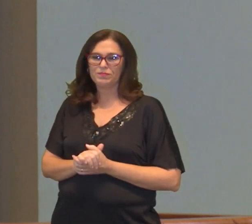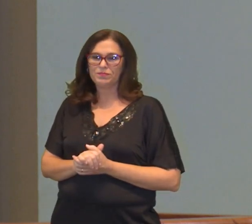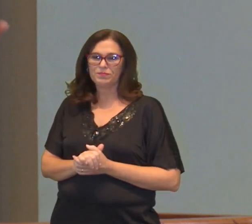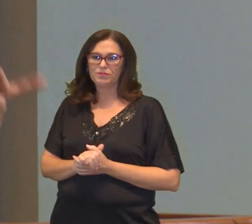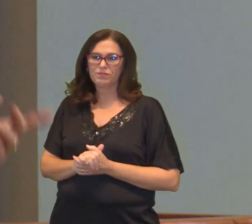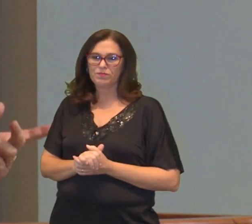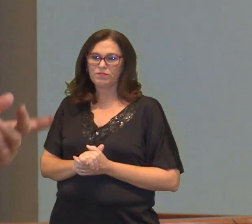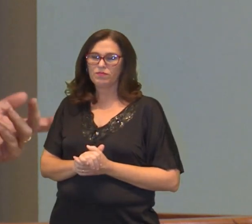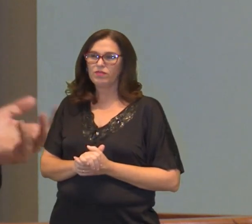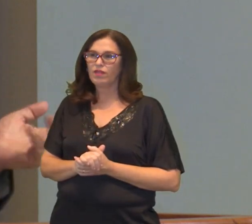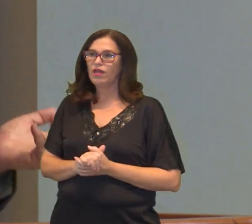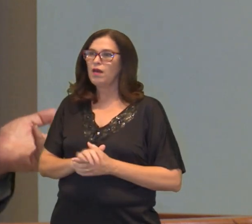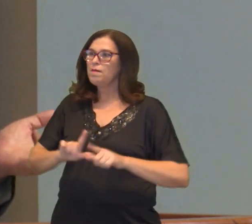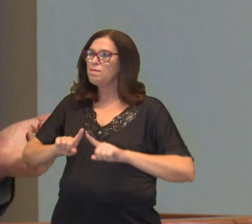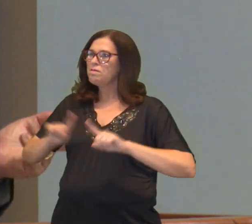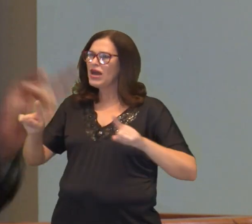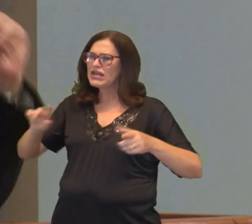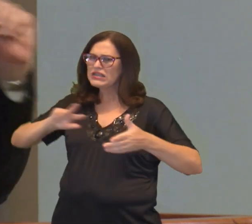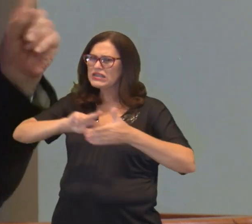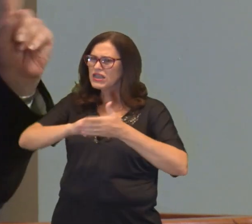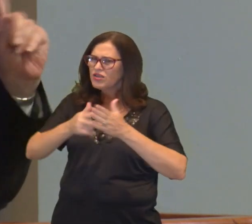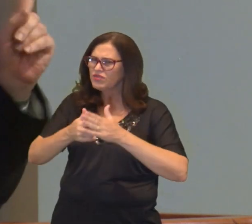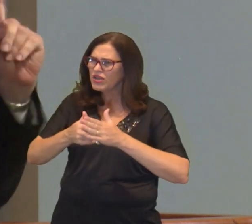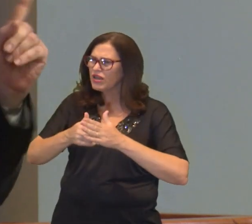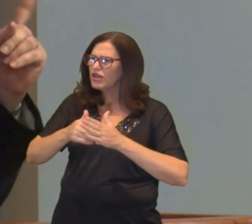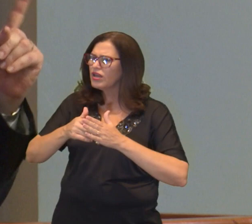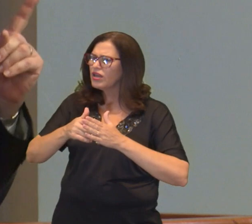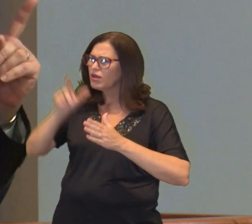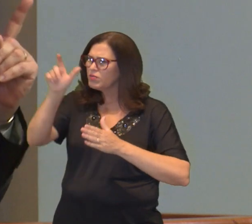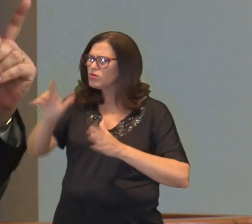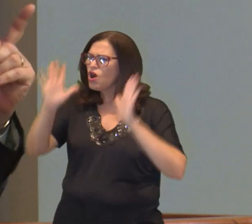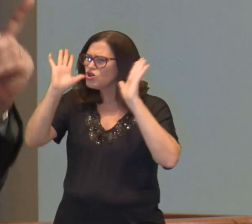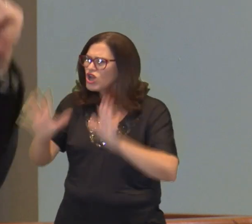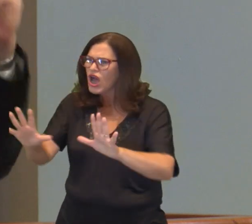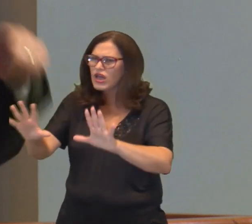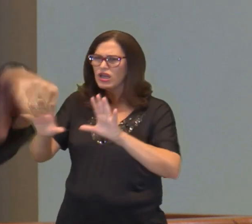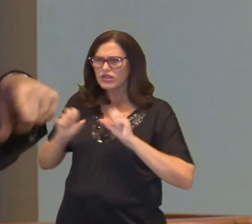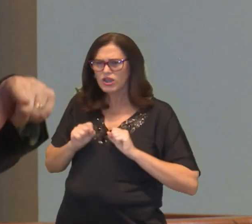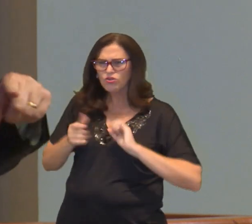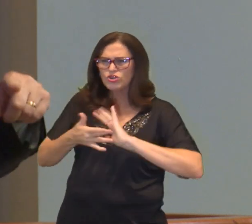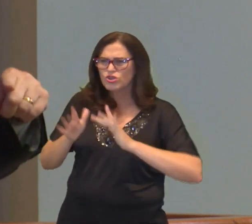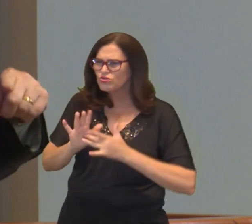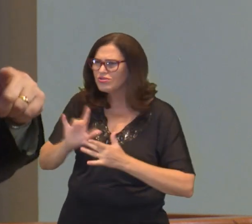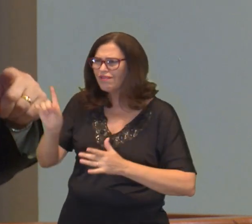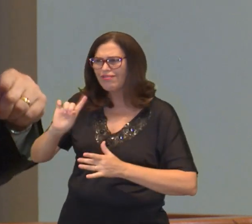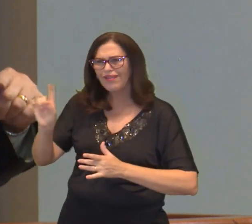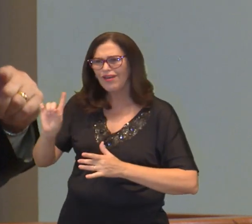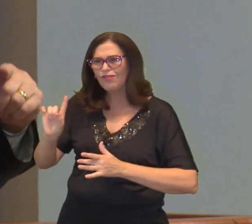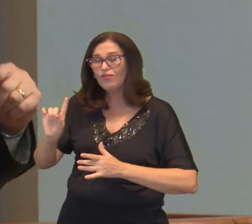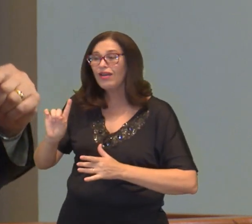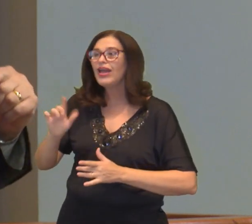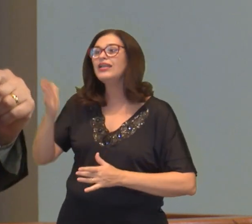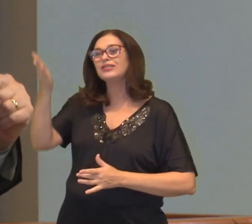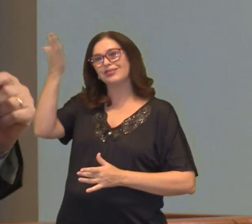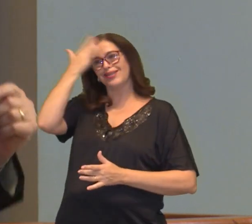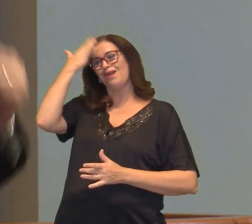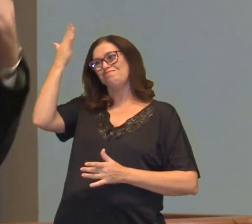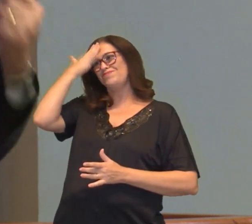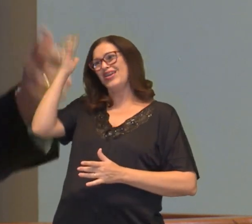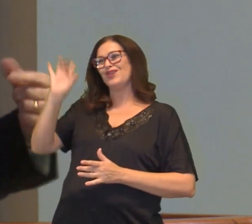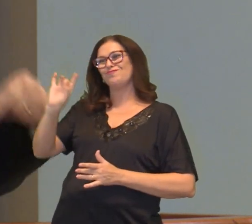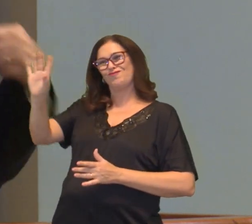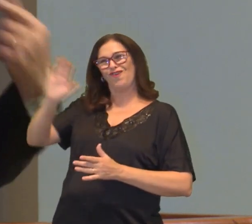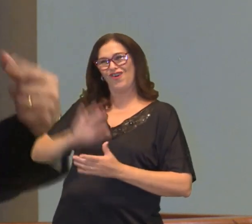Isso não significa que a pessoa está salva? Não. Porque ele não cria só em Jesus.